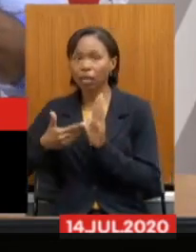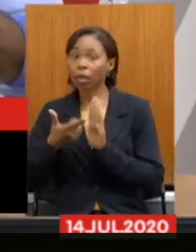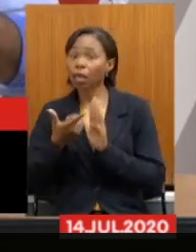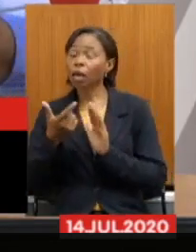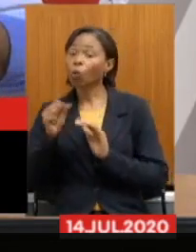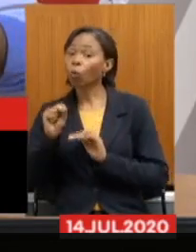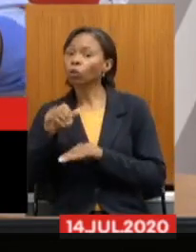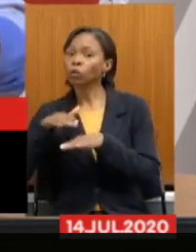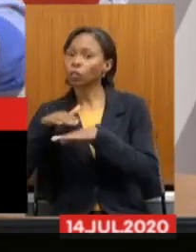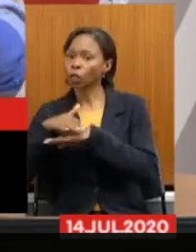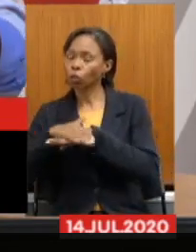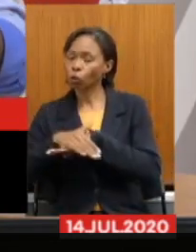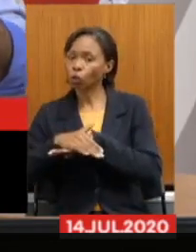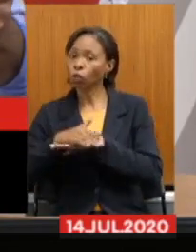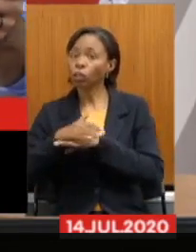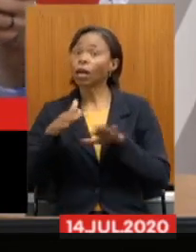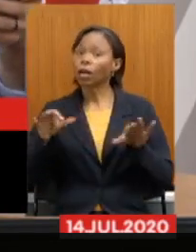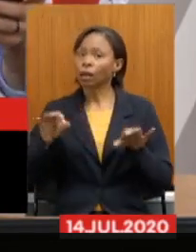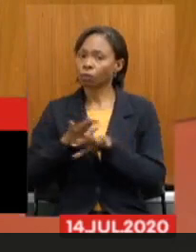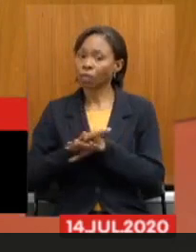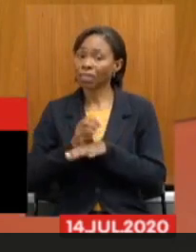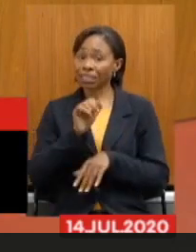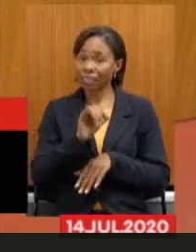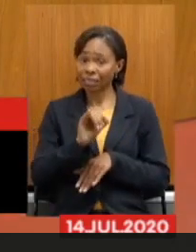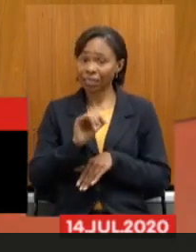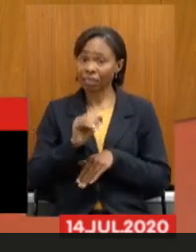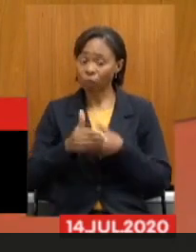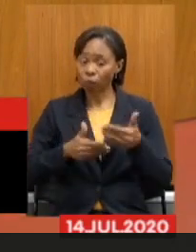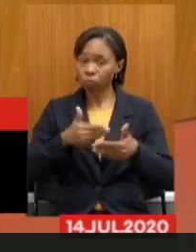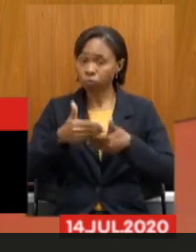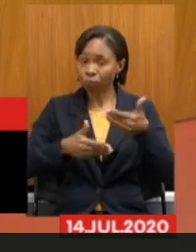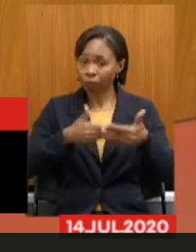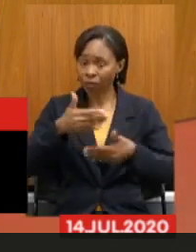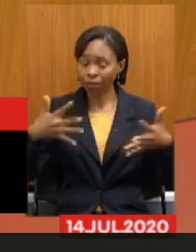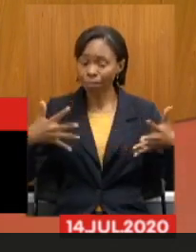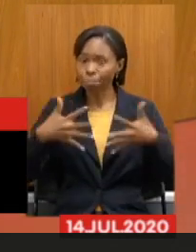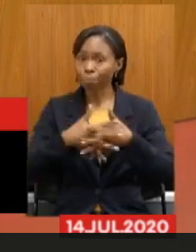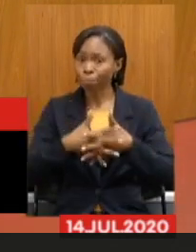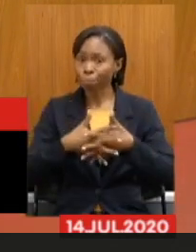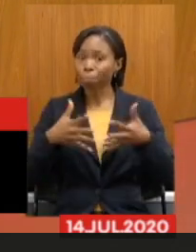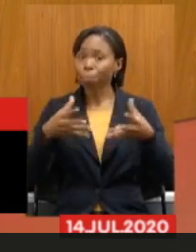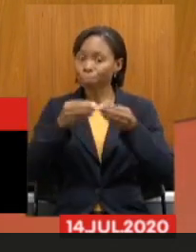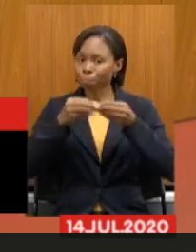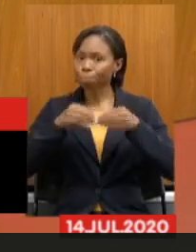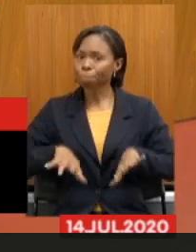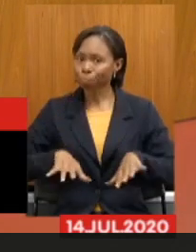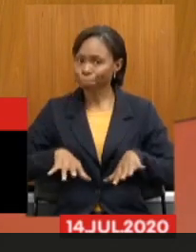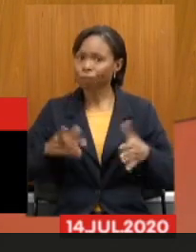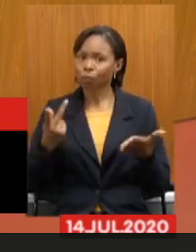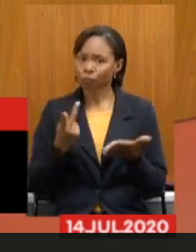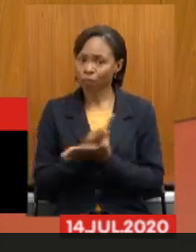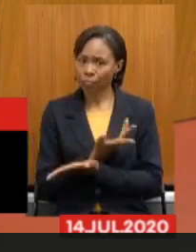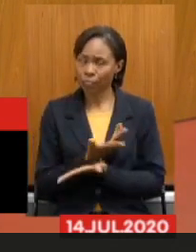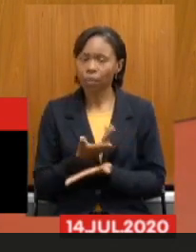quando o adiamento prejudicar a diligência ou causar grave dano. Parágrafo 2º, e é o que é